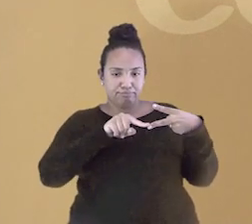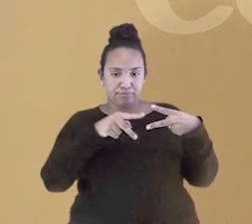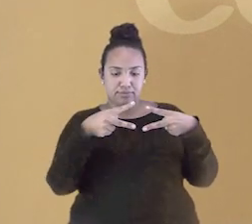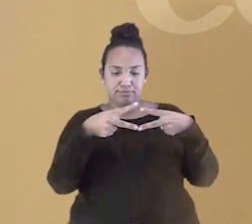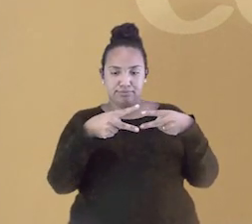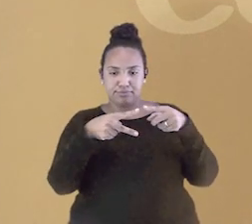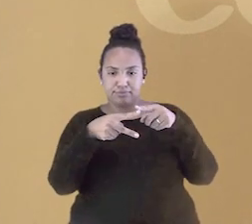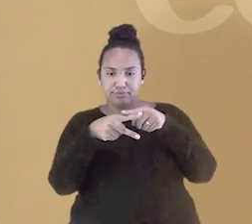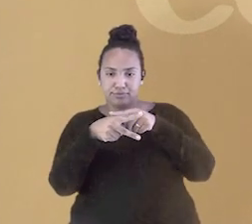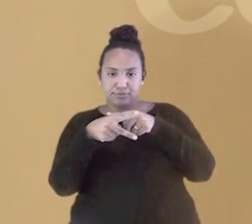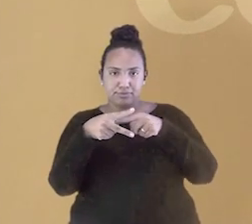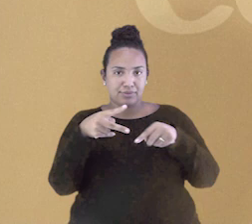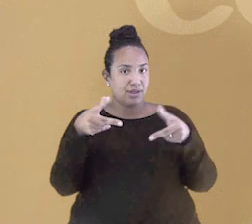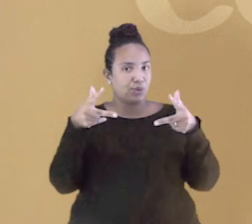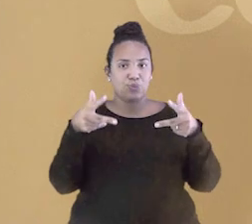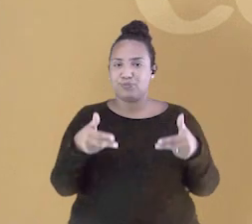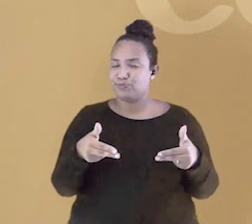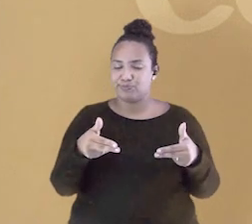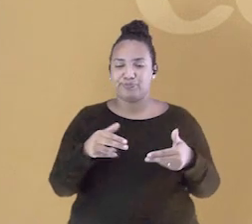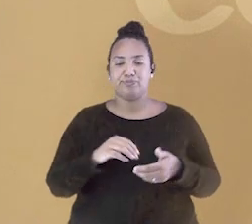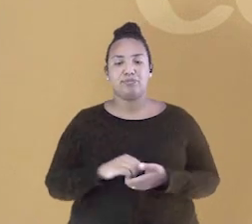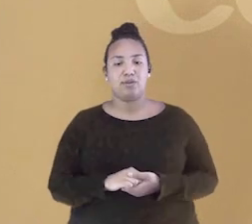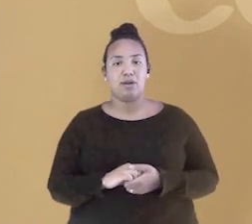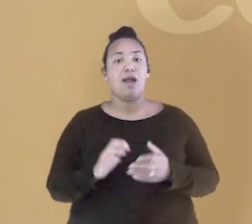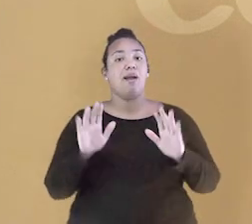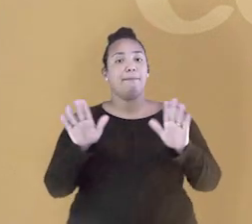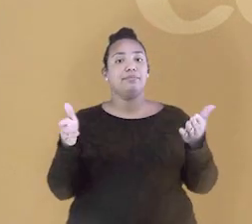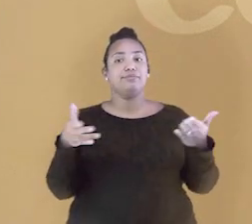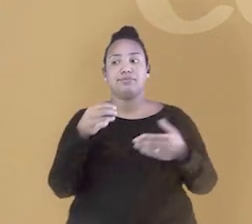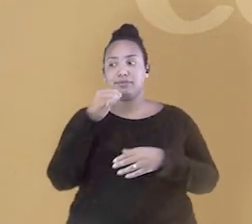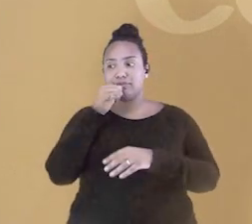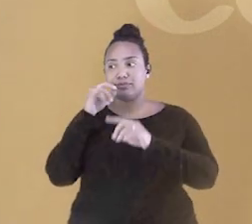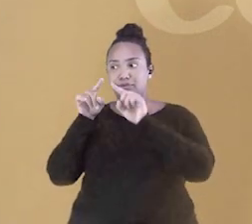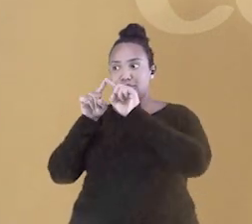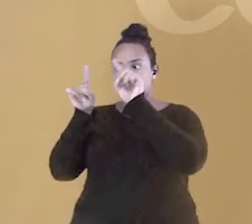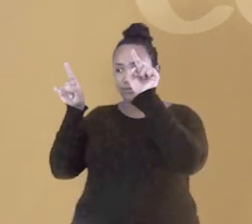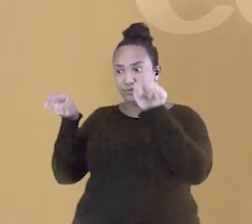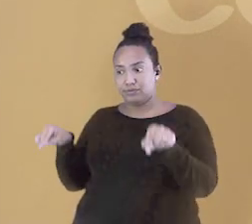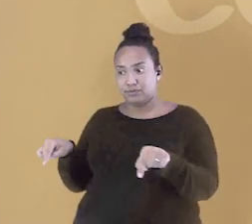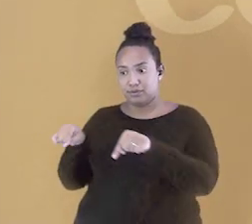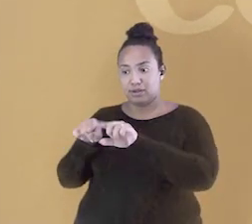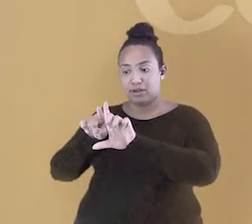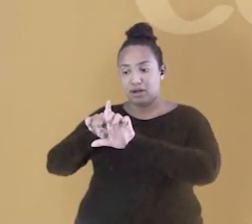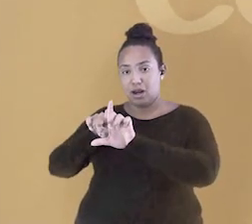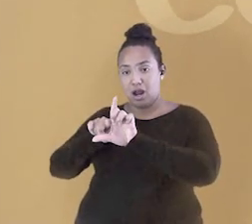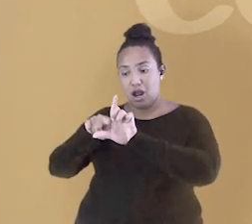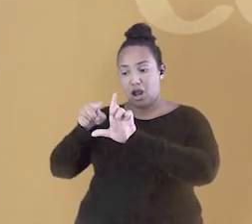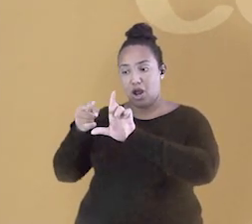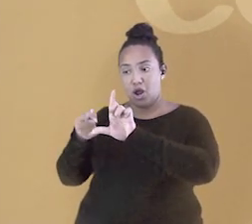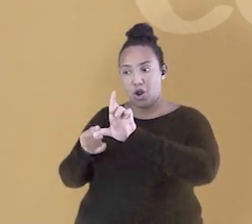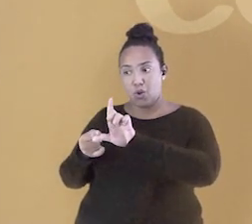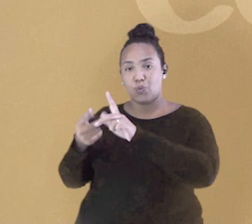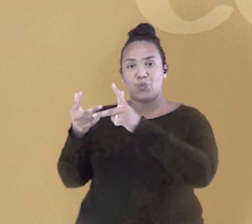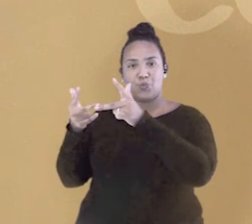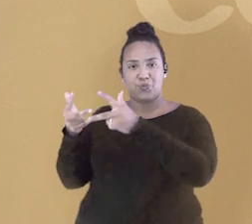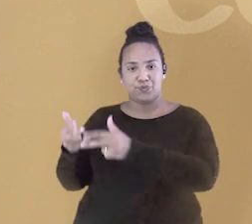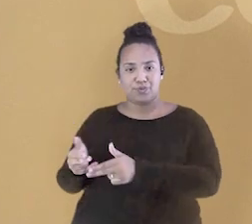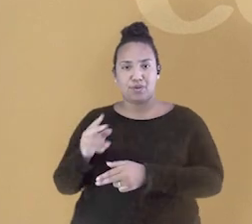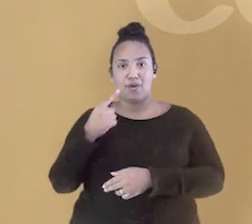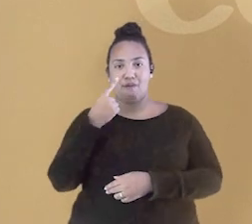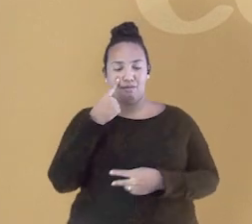lados. No quadrado, sim, os 4 ângulos do quadrado são iguaizinhos. O losango tem 2